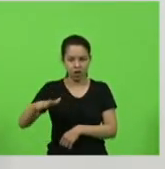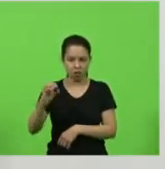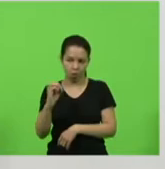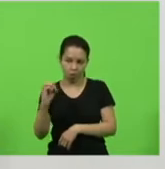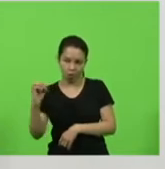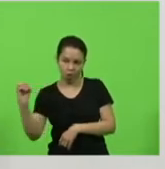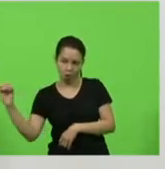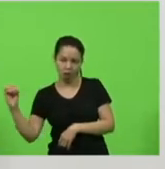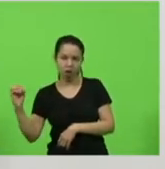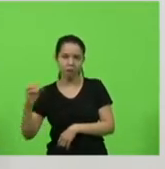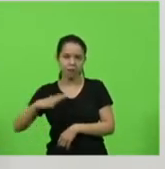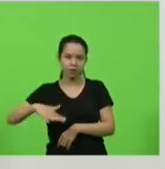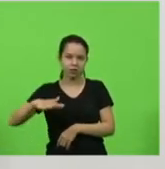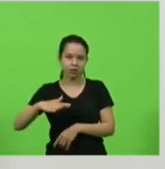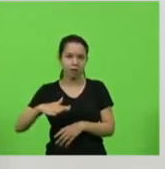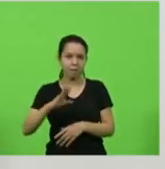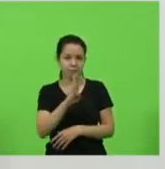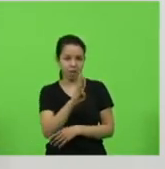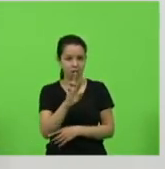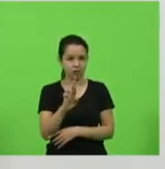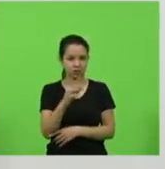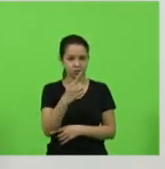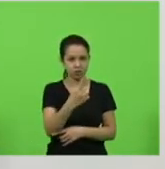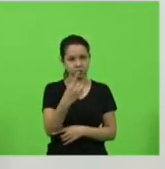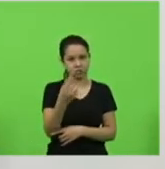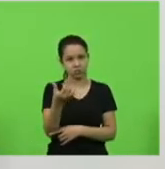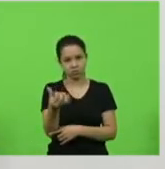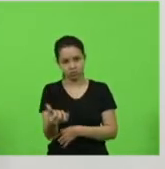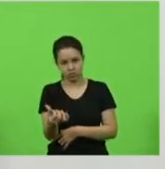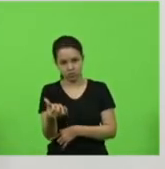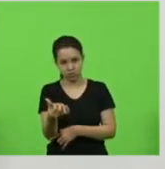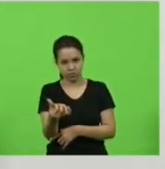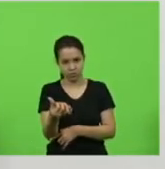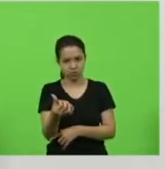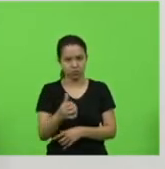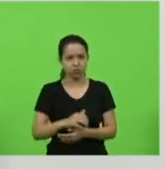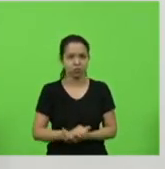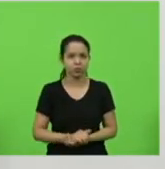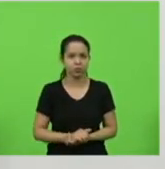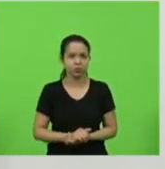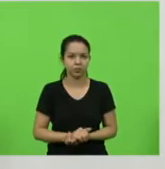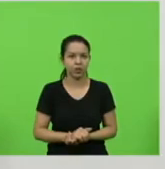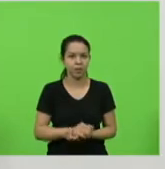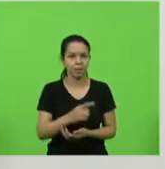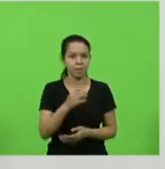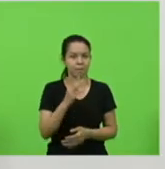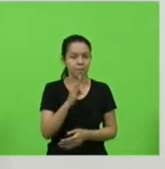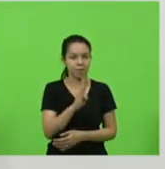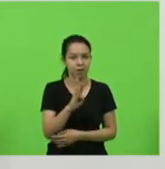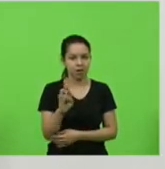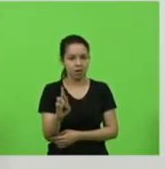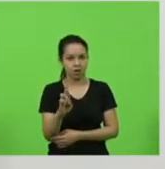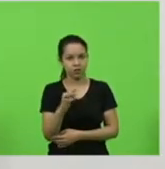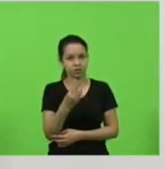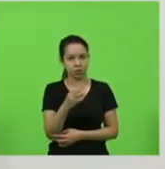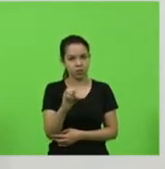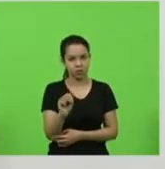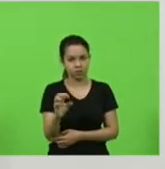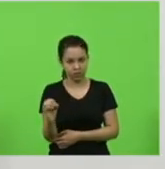passando então pela BR-116, pela BR-280, depois acessando